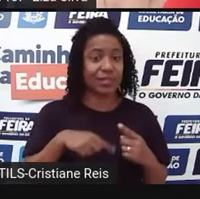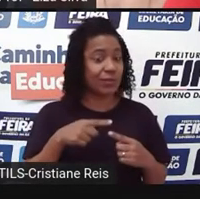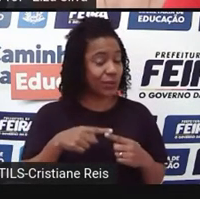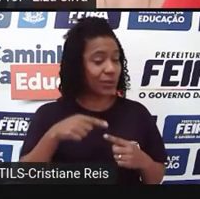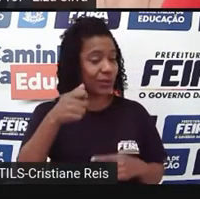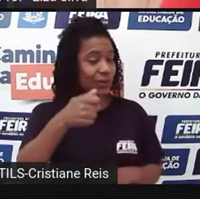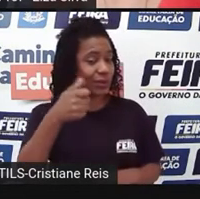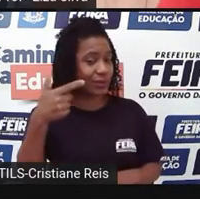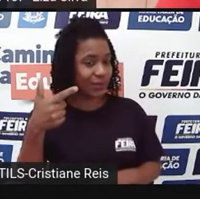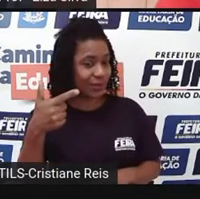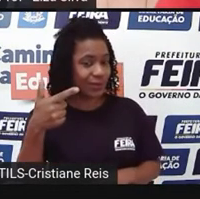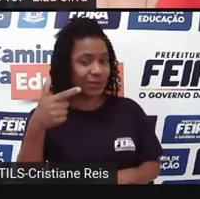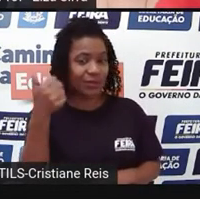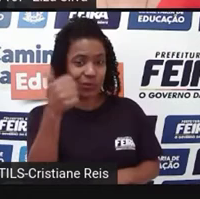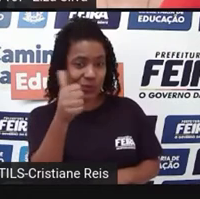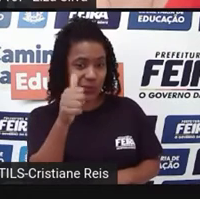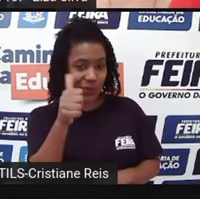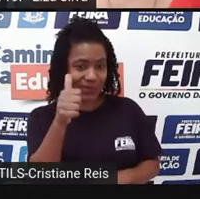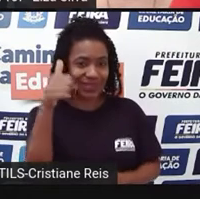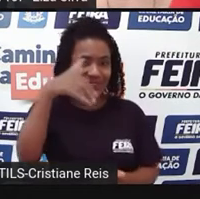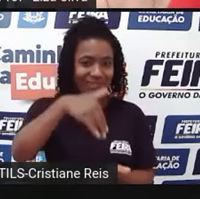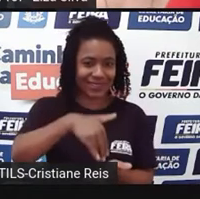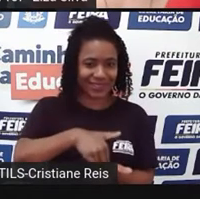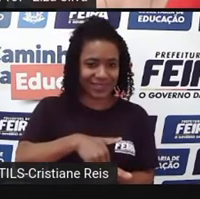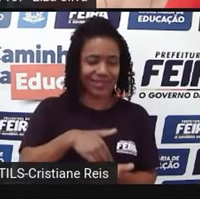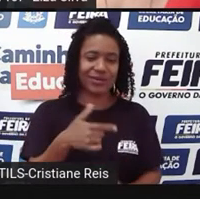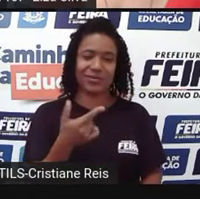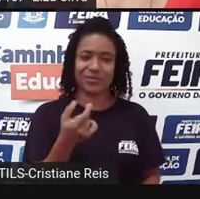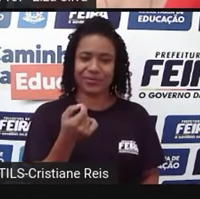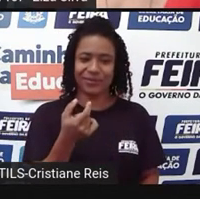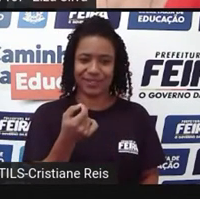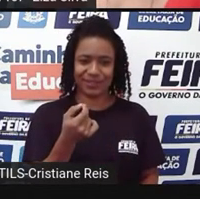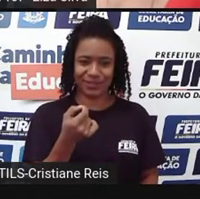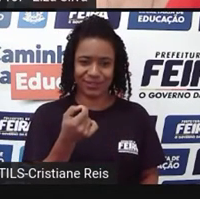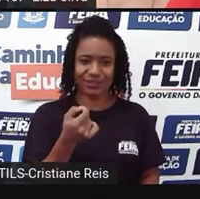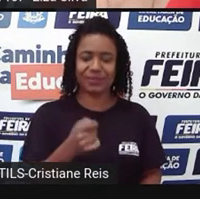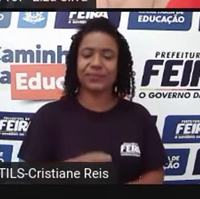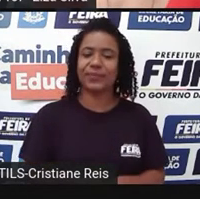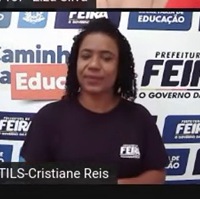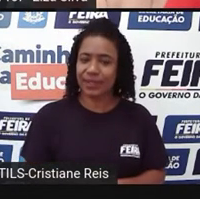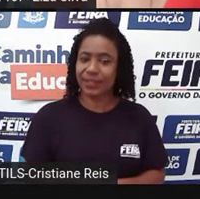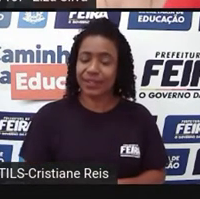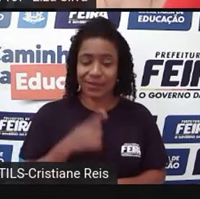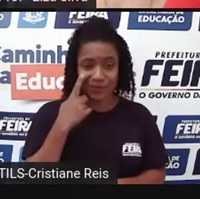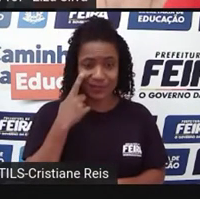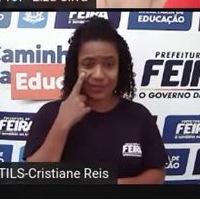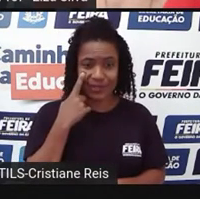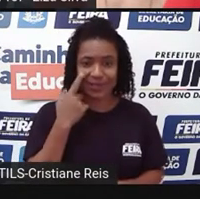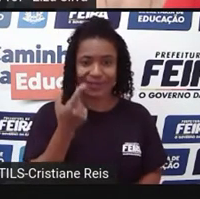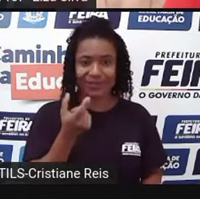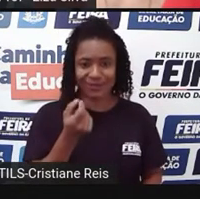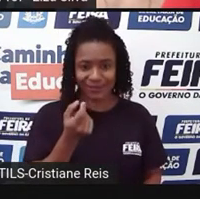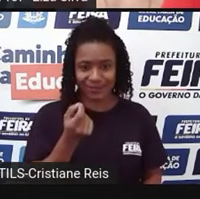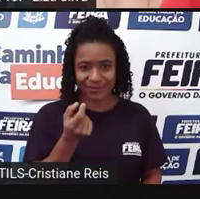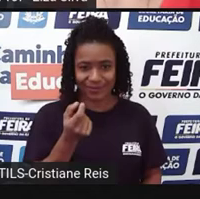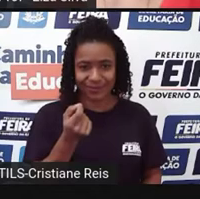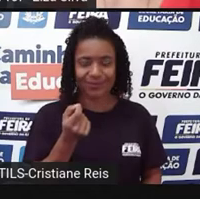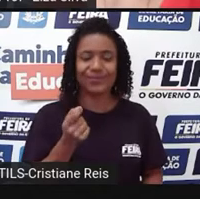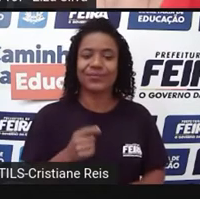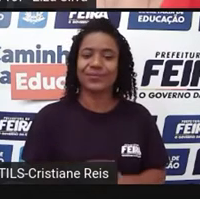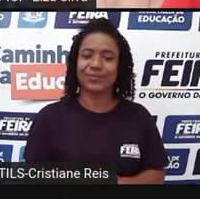vigésimo a partir das dezenas né neste caso aqui o número 21 n